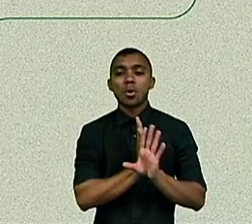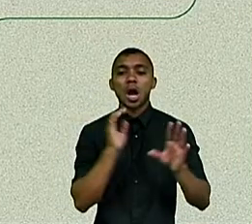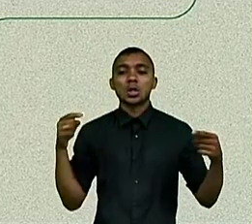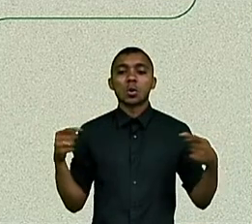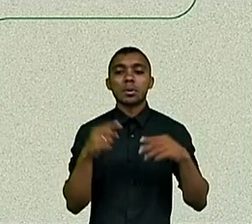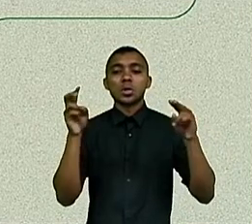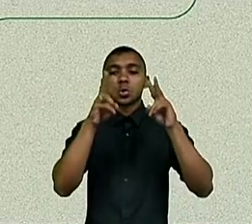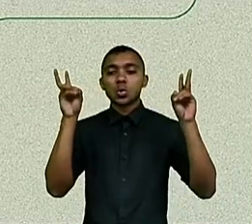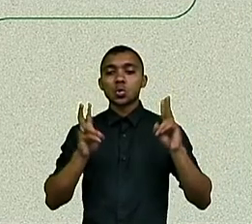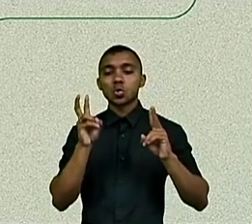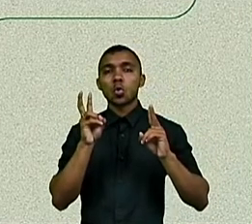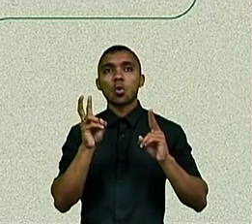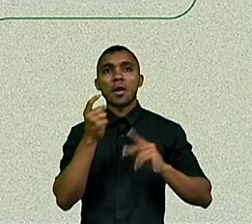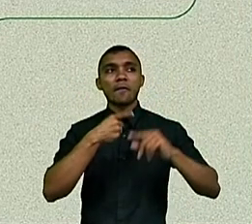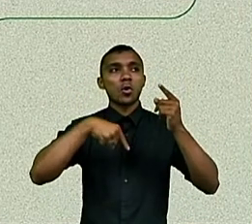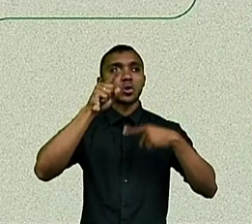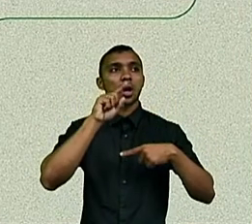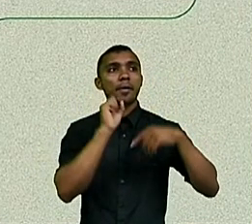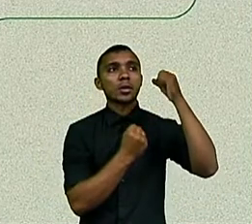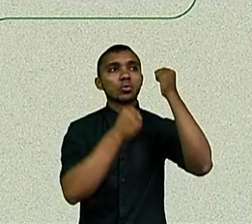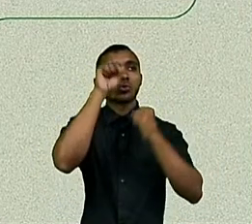a Revolução Industrial